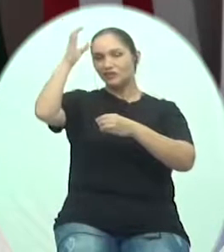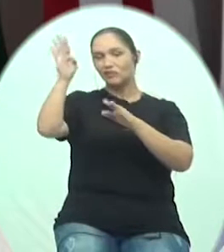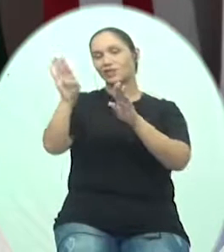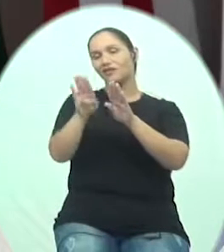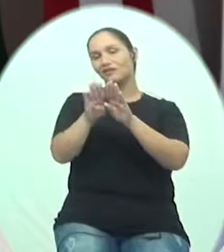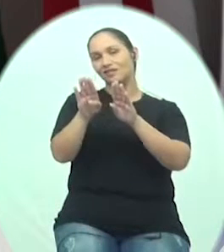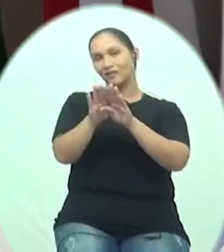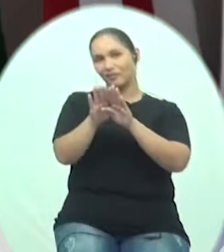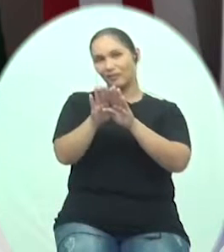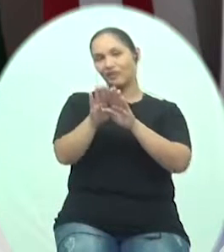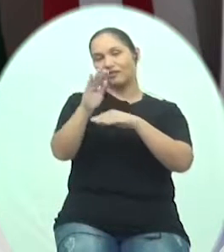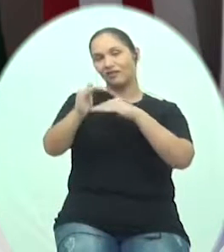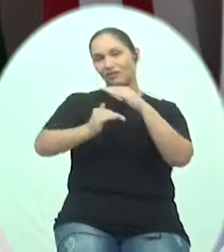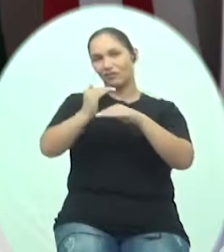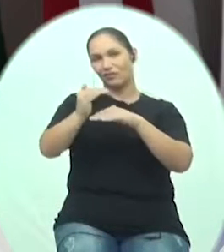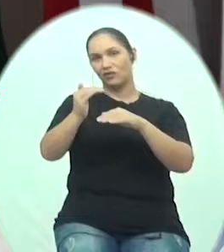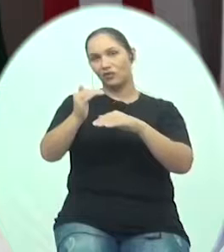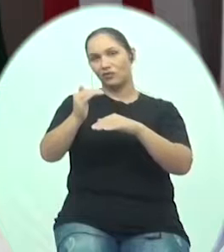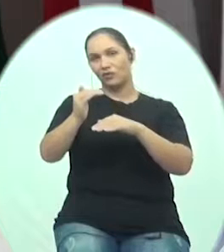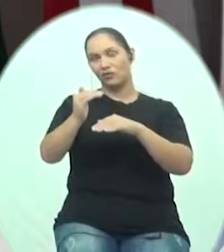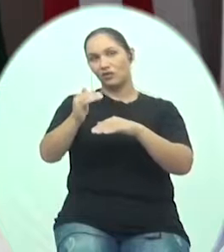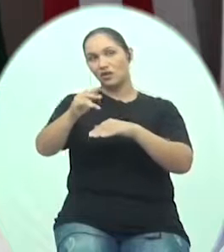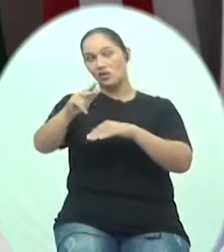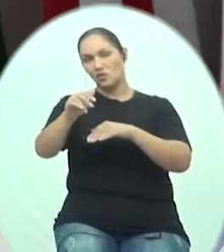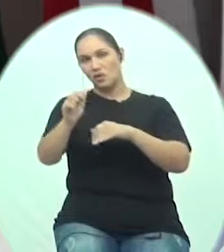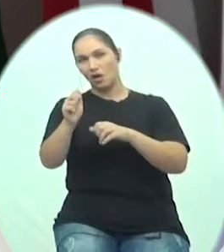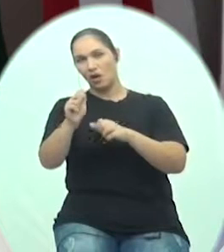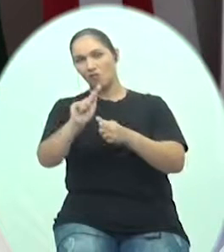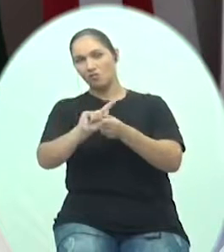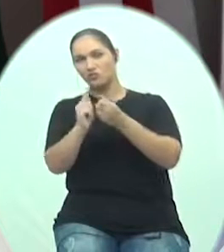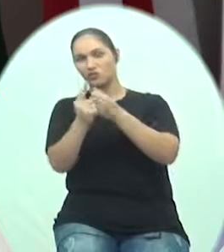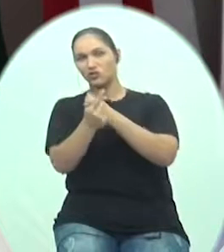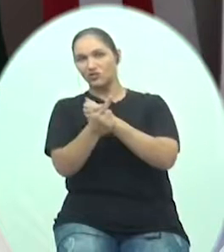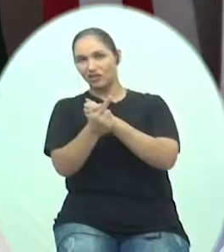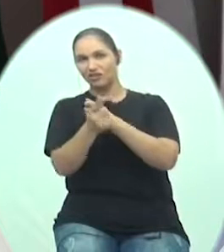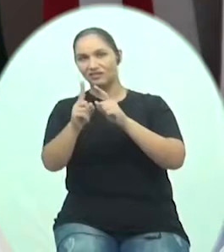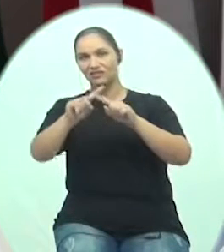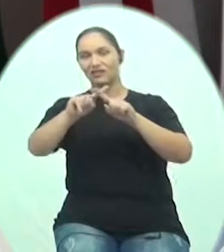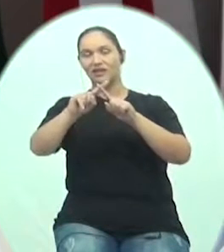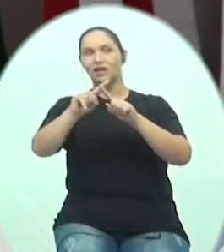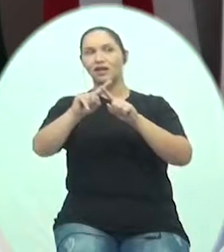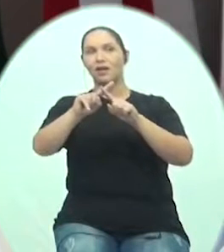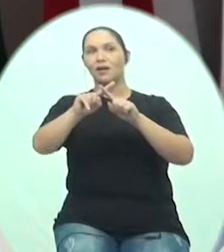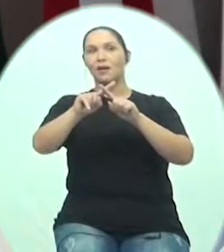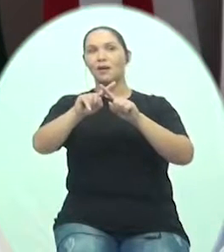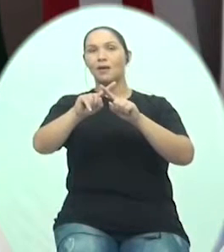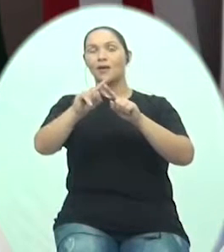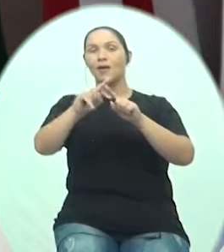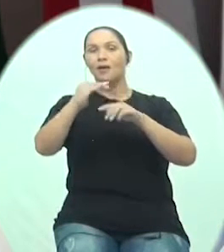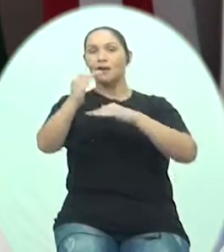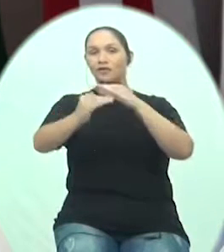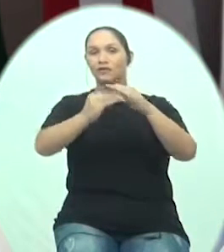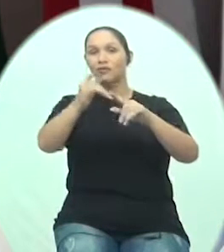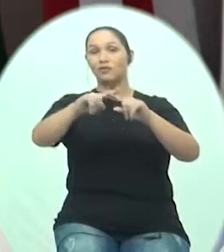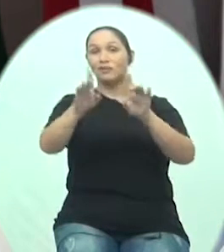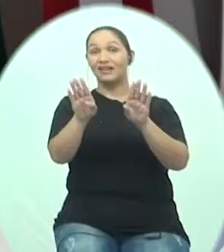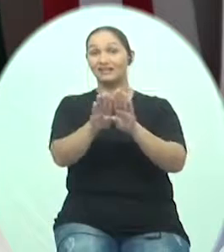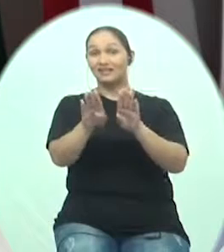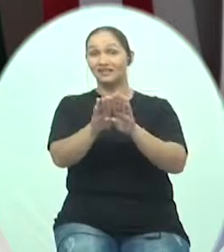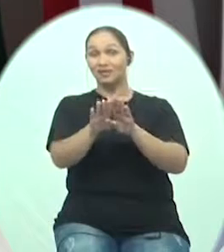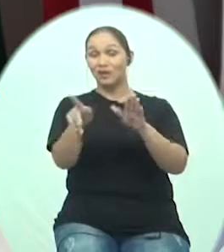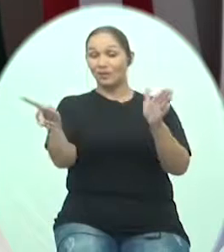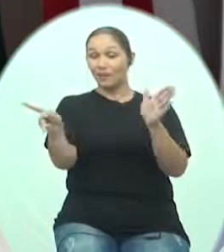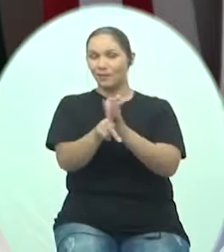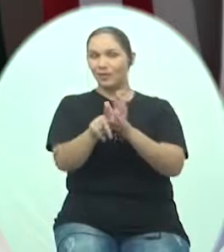Supermercados e toda a rede jaas mas também que a própria rede Gas continue crescendo expandindo e que venham mais